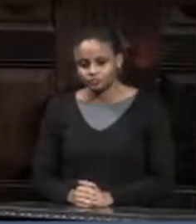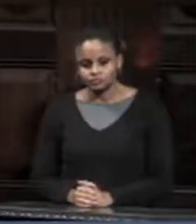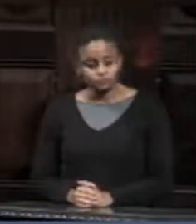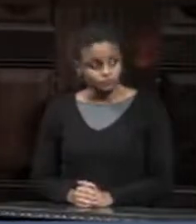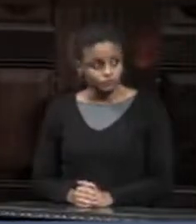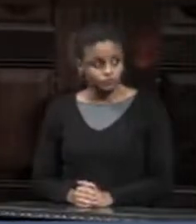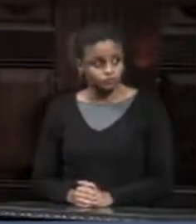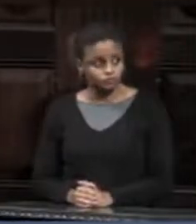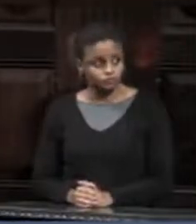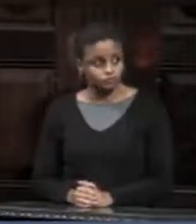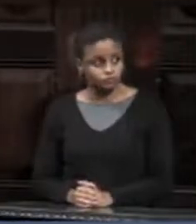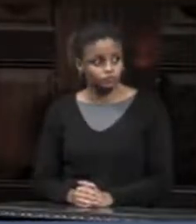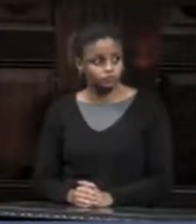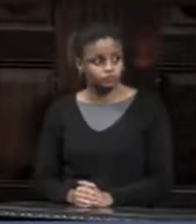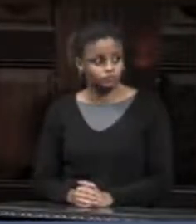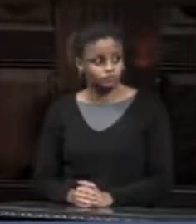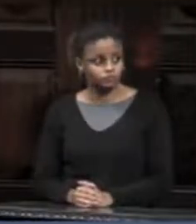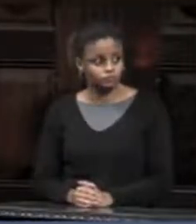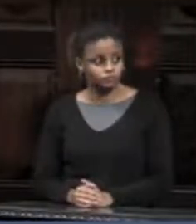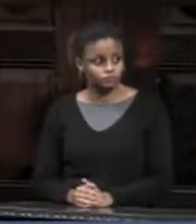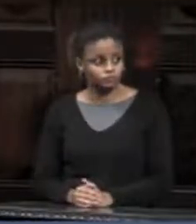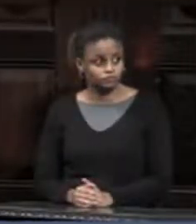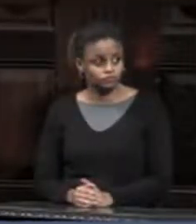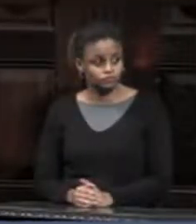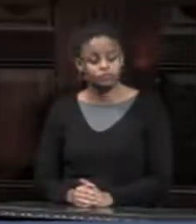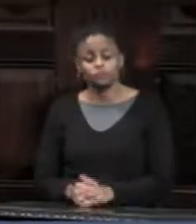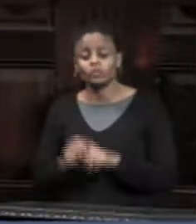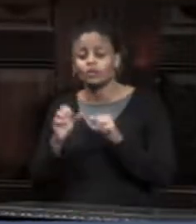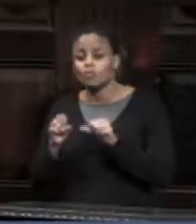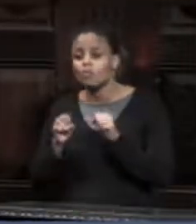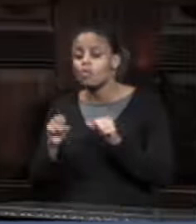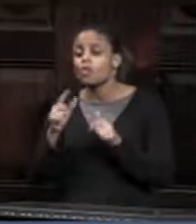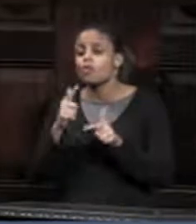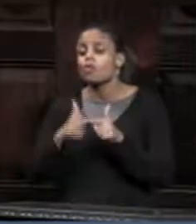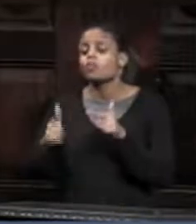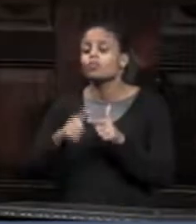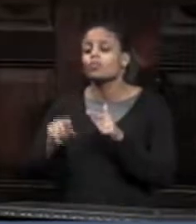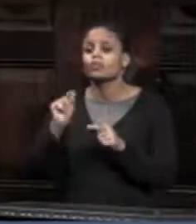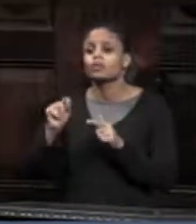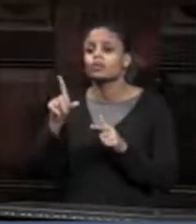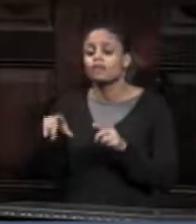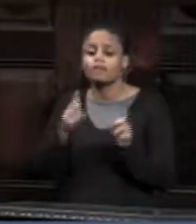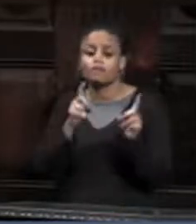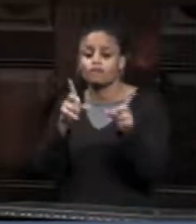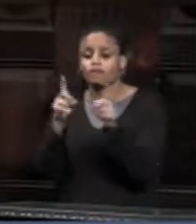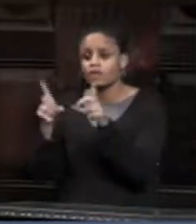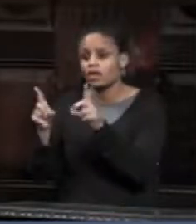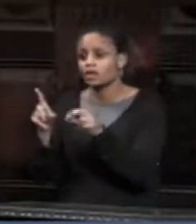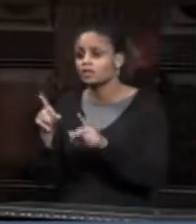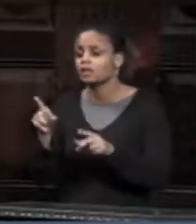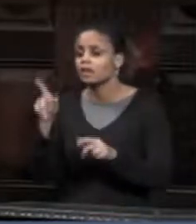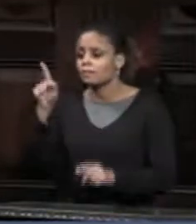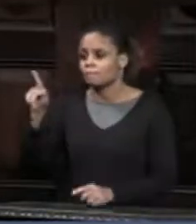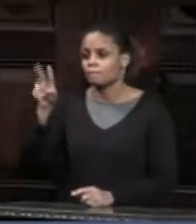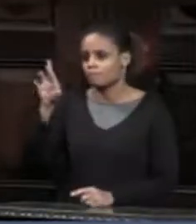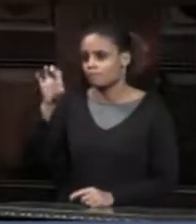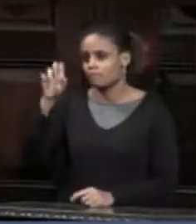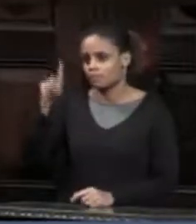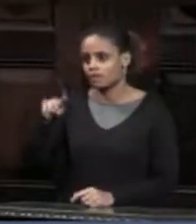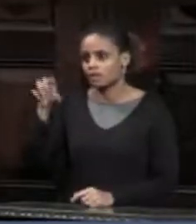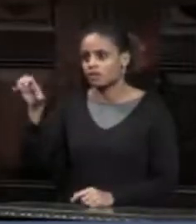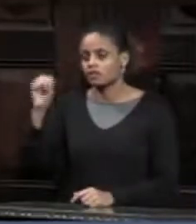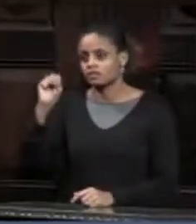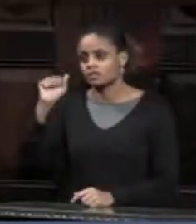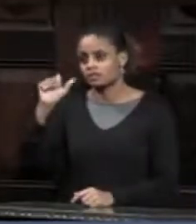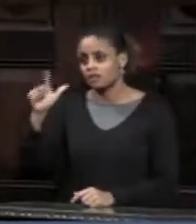a possibilidade de venda do pré-sal, da própria Petrobras, a venda